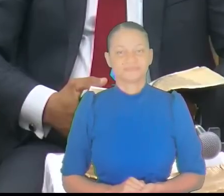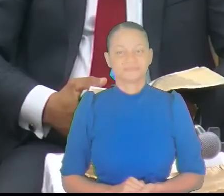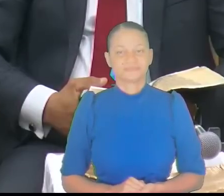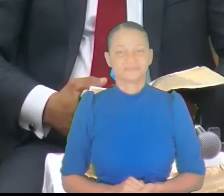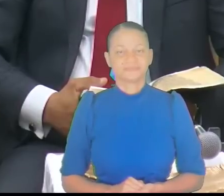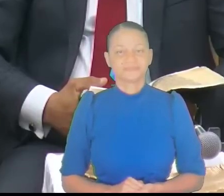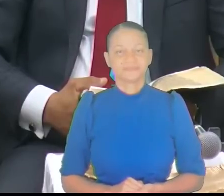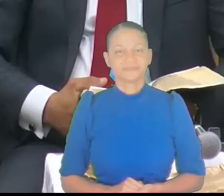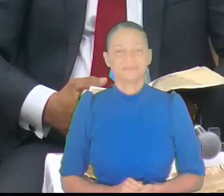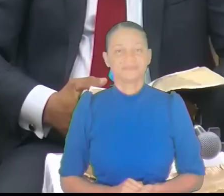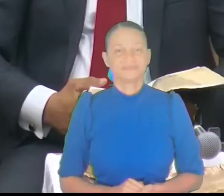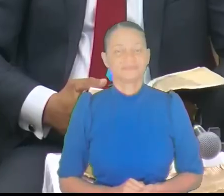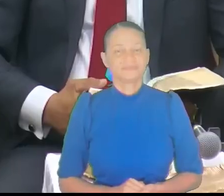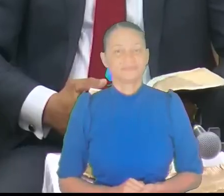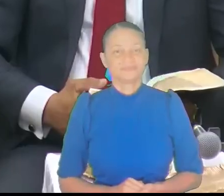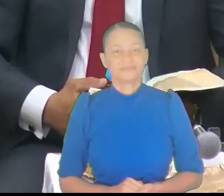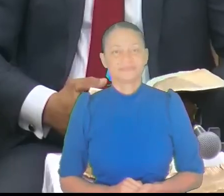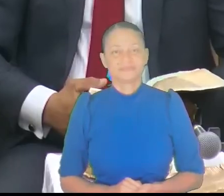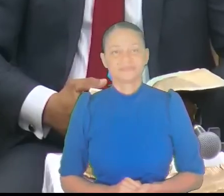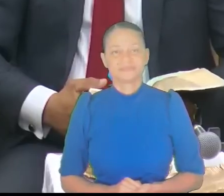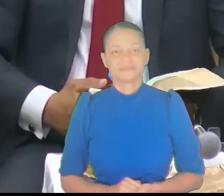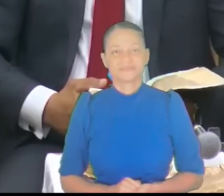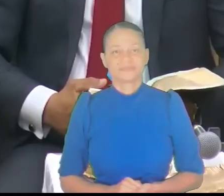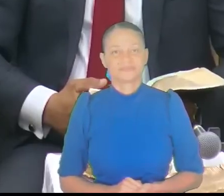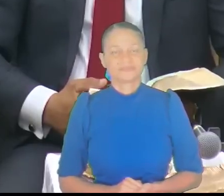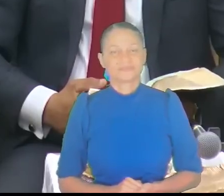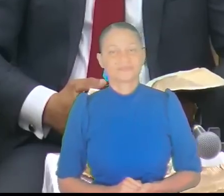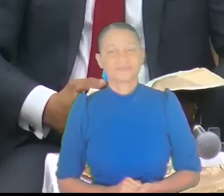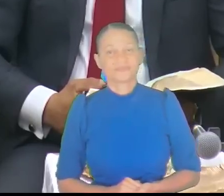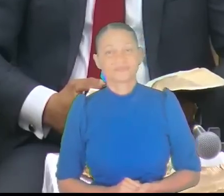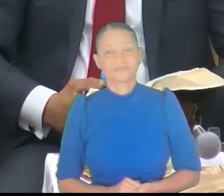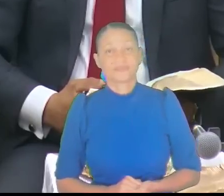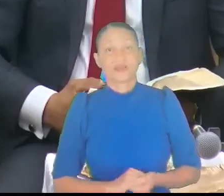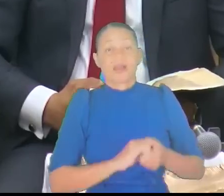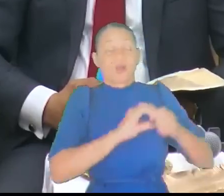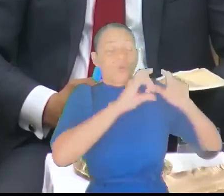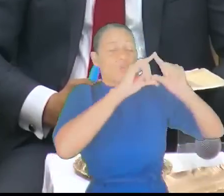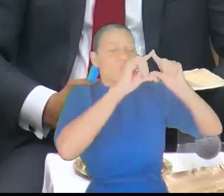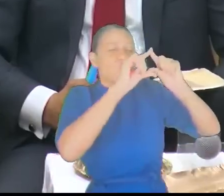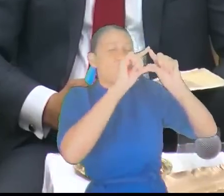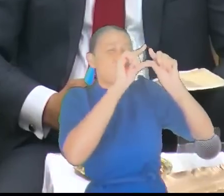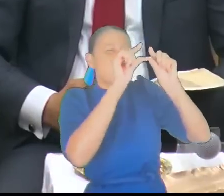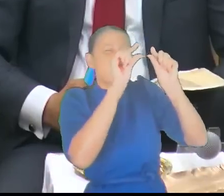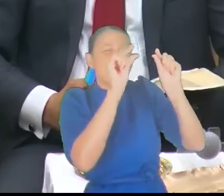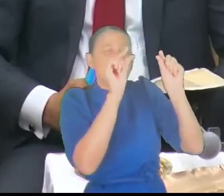formosa como o que, meus amados irmãos? A lua. A lua.